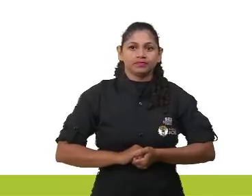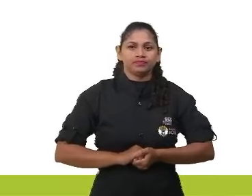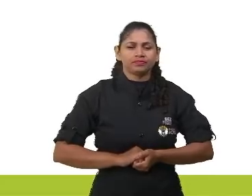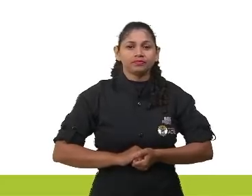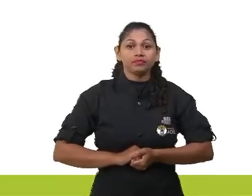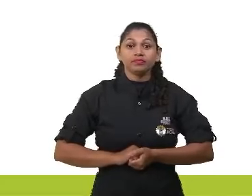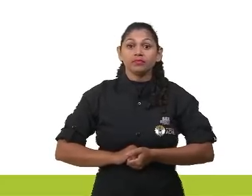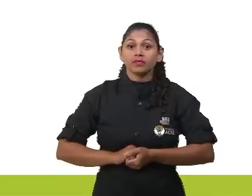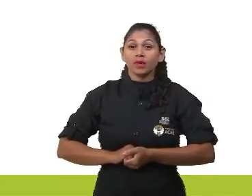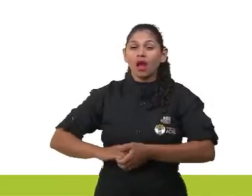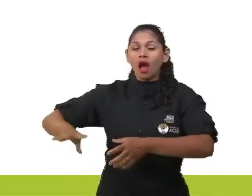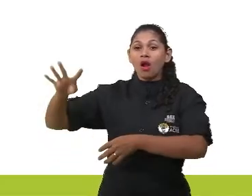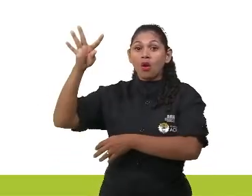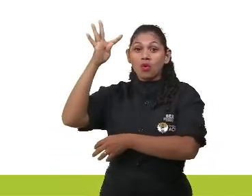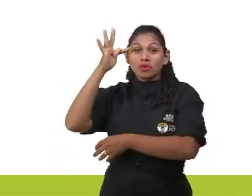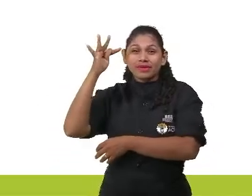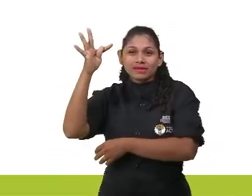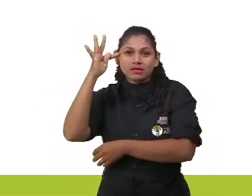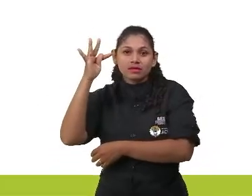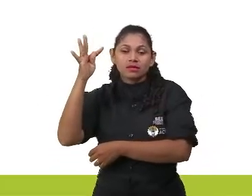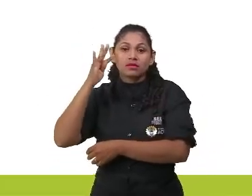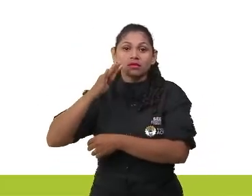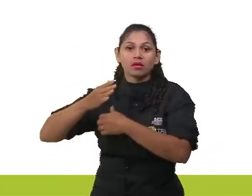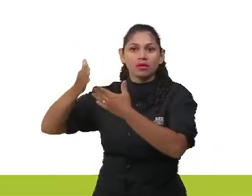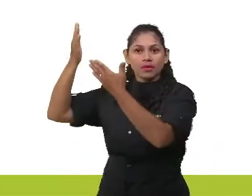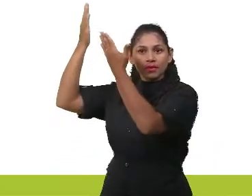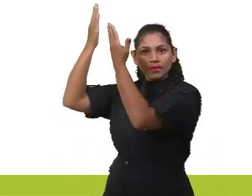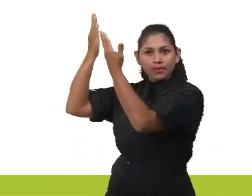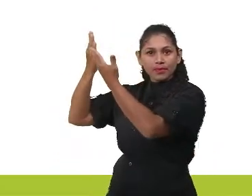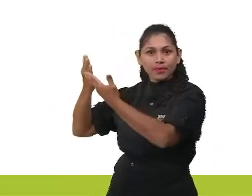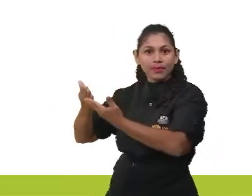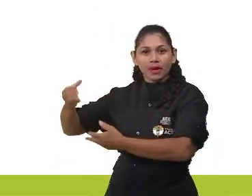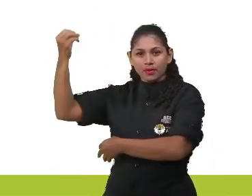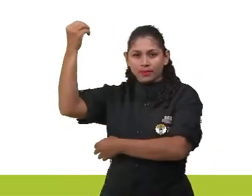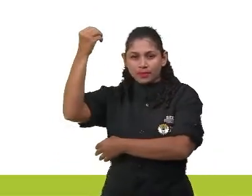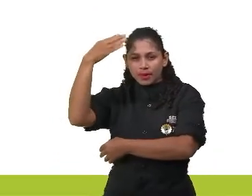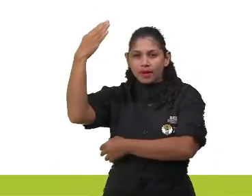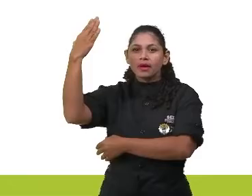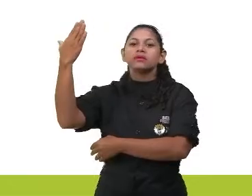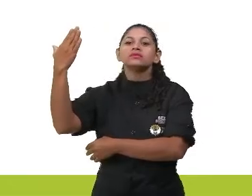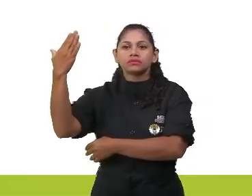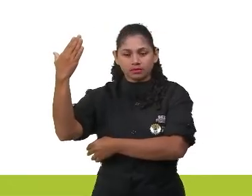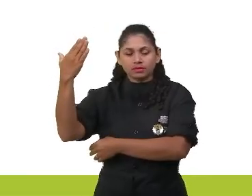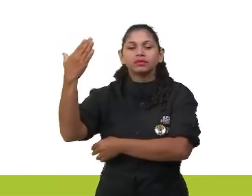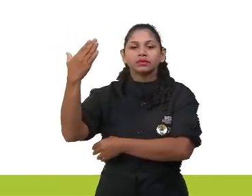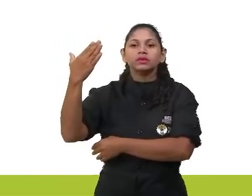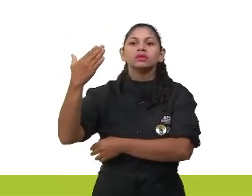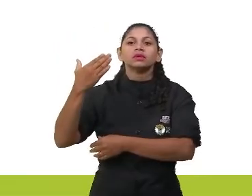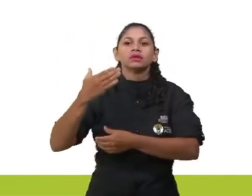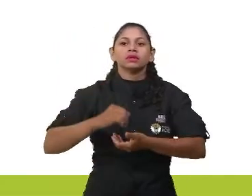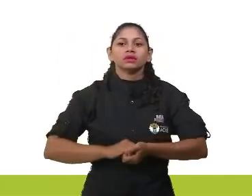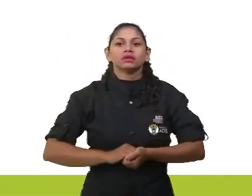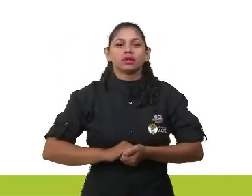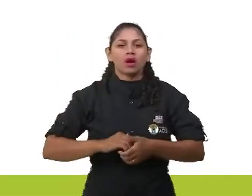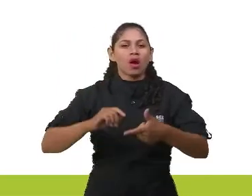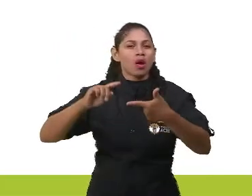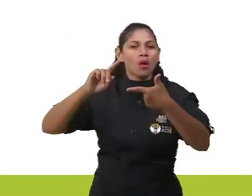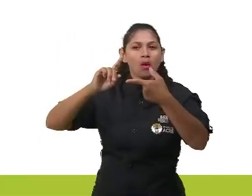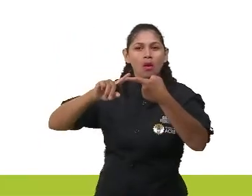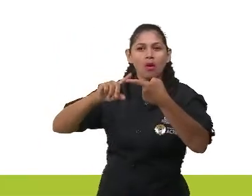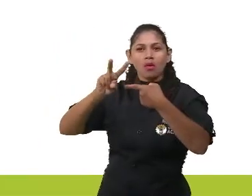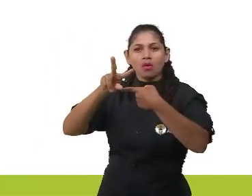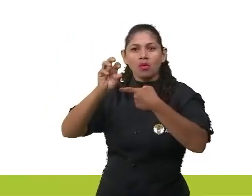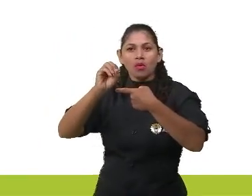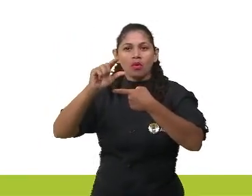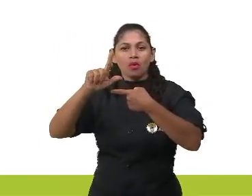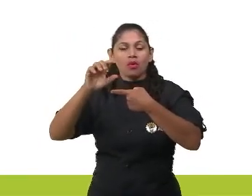pensadores iluministas. Por quê? Porque eles traziam a razão colocada em vários âmbitos da sociedade. Nós temos o exemplo do Voltaire, que foi um